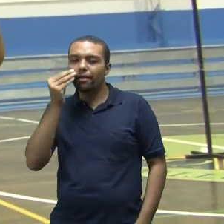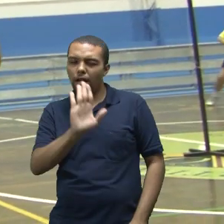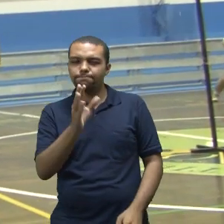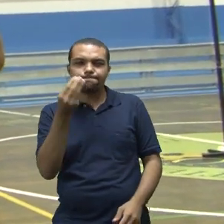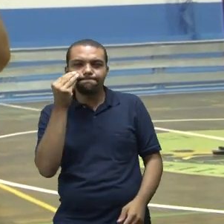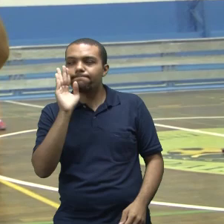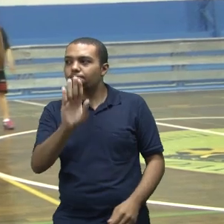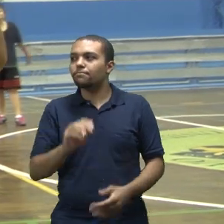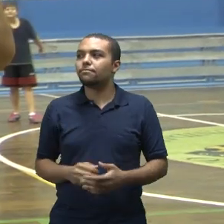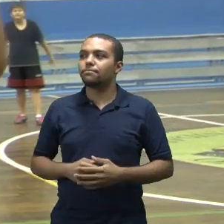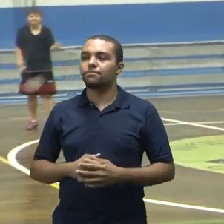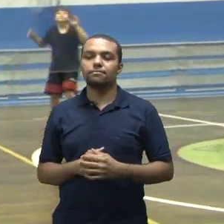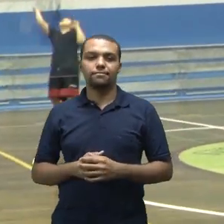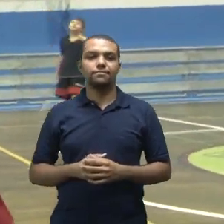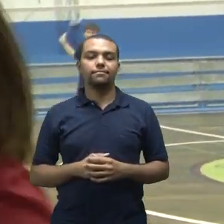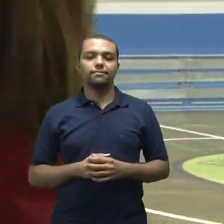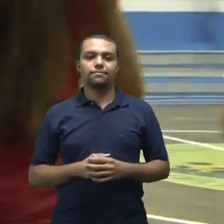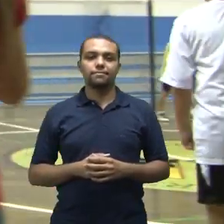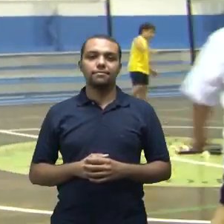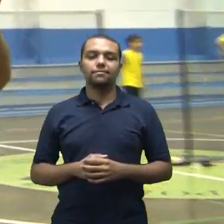tentar, vamos ver se eu vou pagar mico ou vou conseguir.